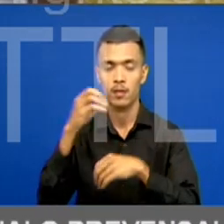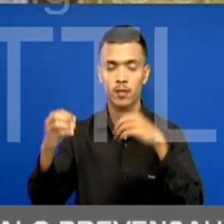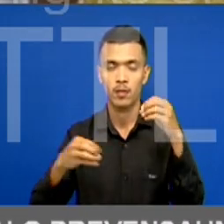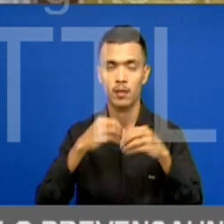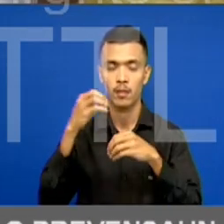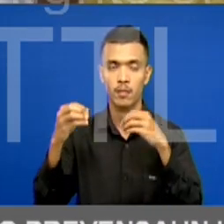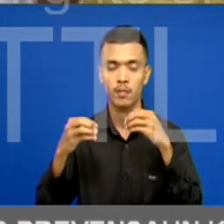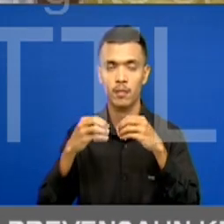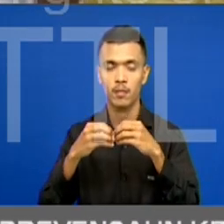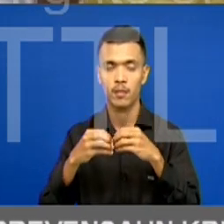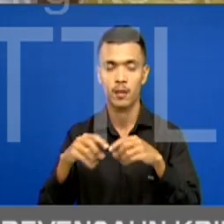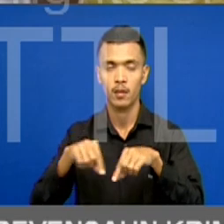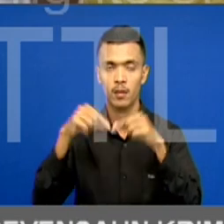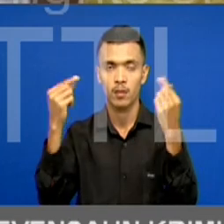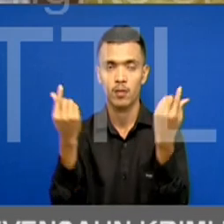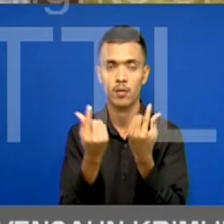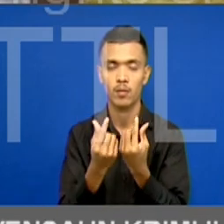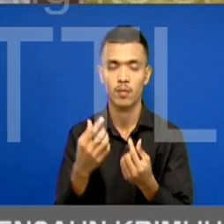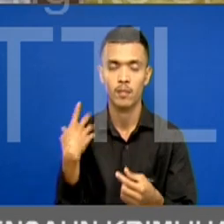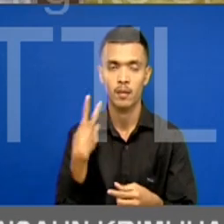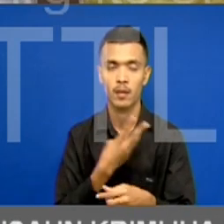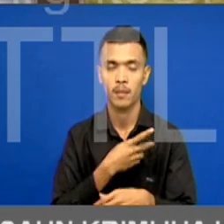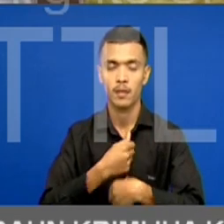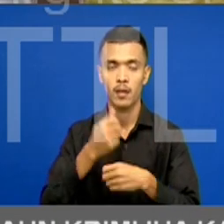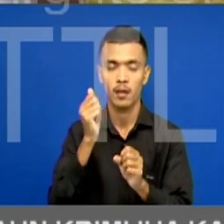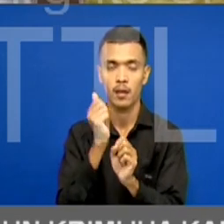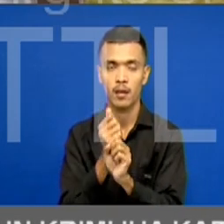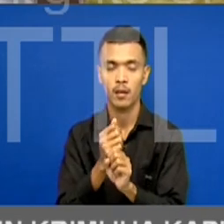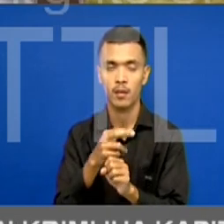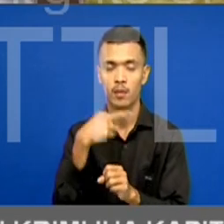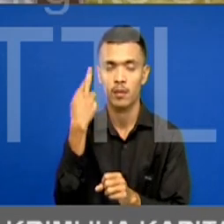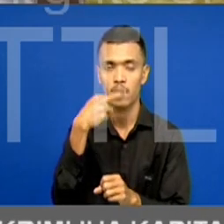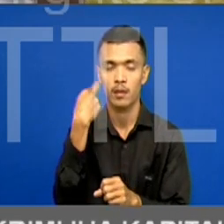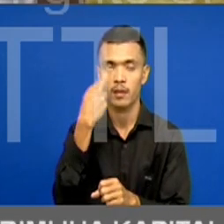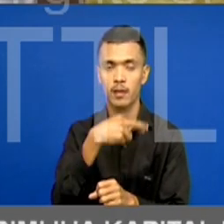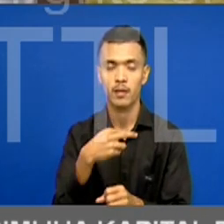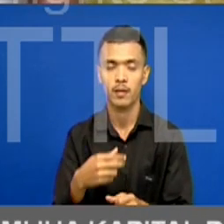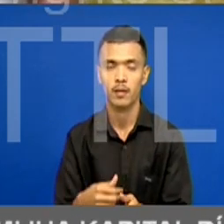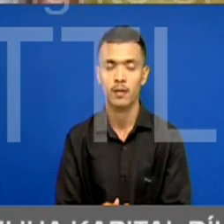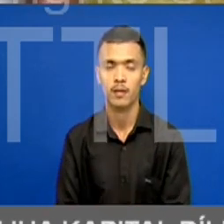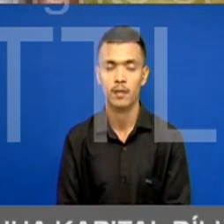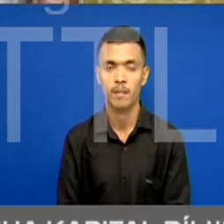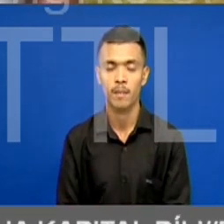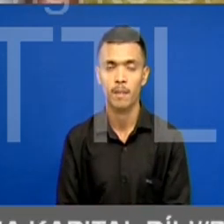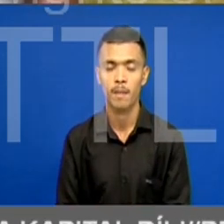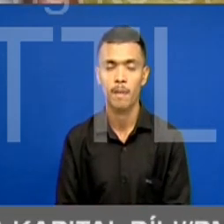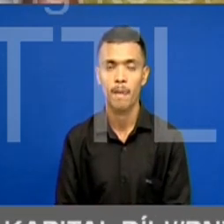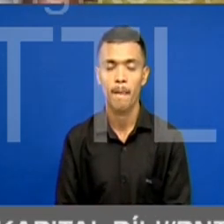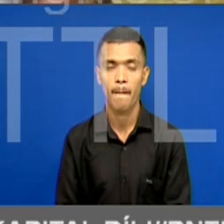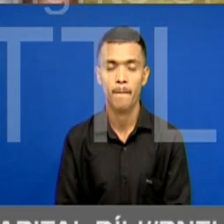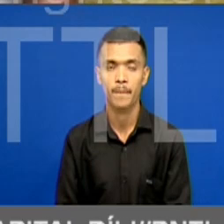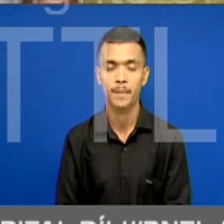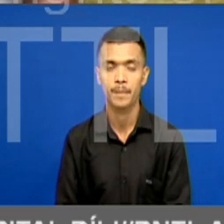amnia grupo nebe ame halo natan durante ne, nebe será mai colheita juni. Ne ami foi maka tu